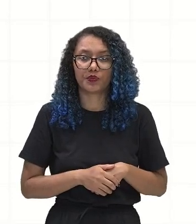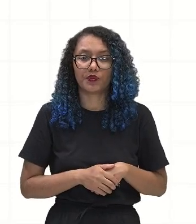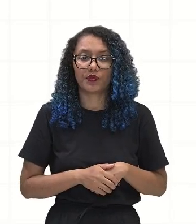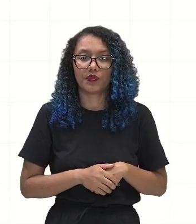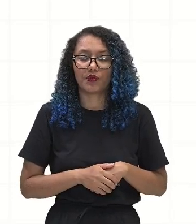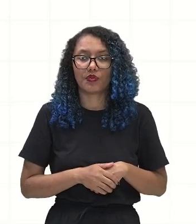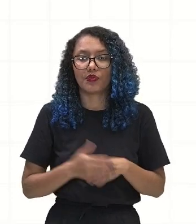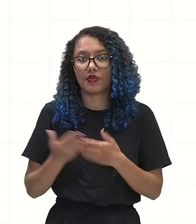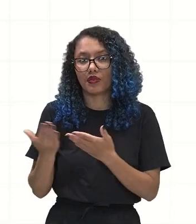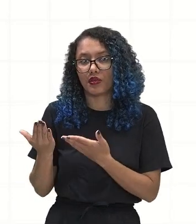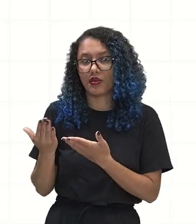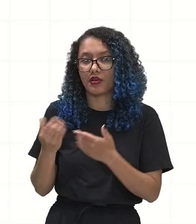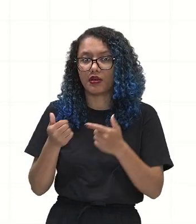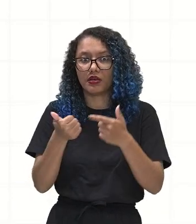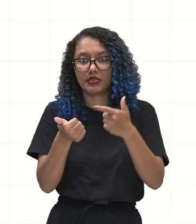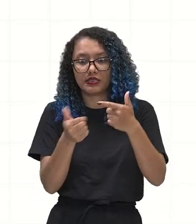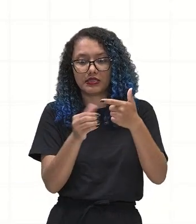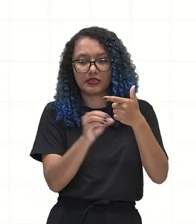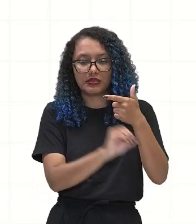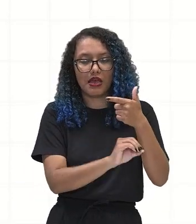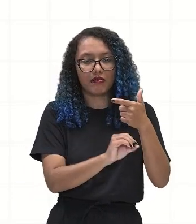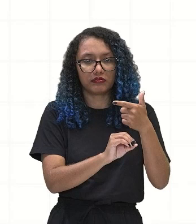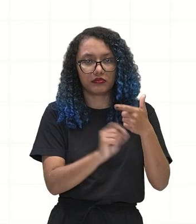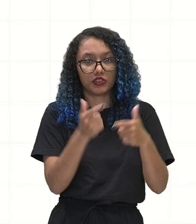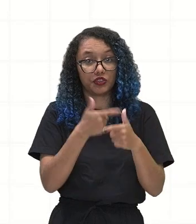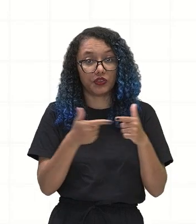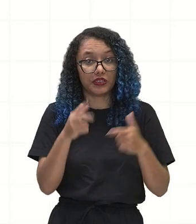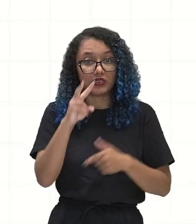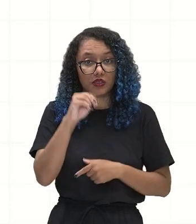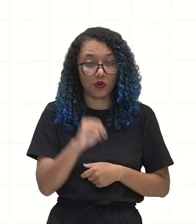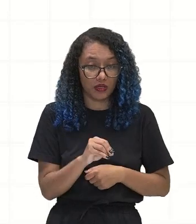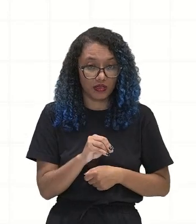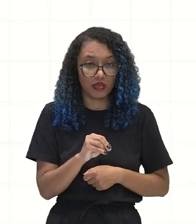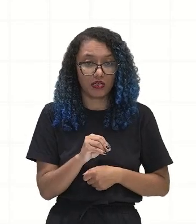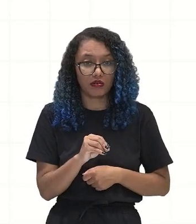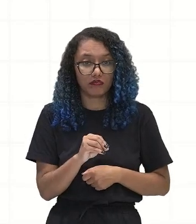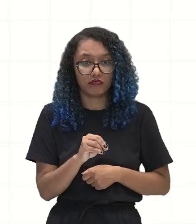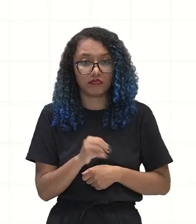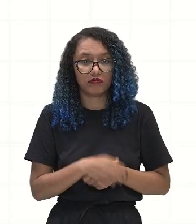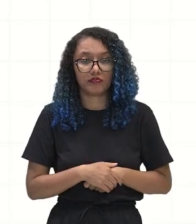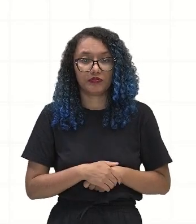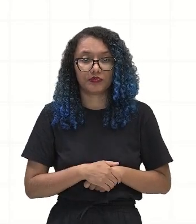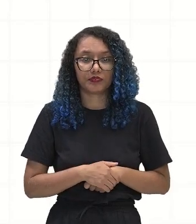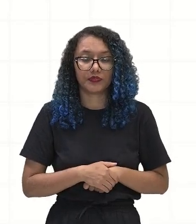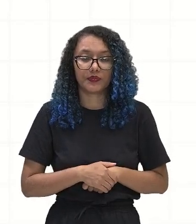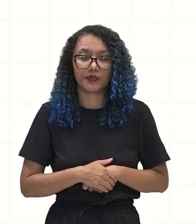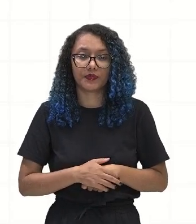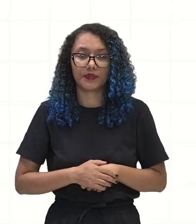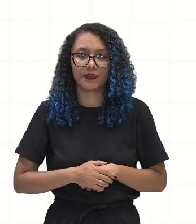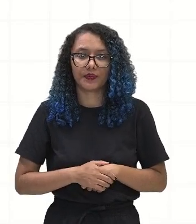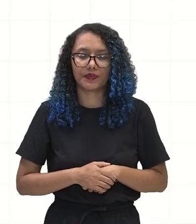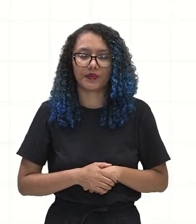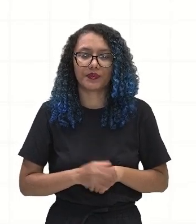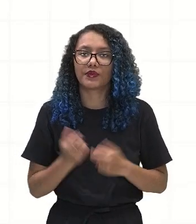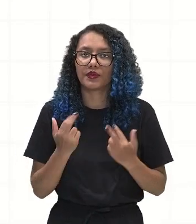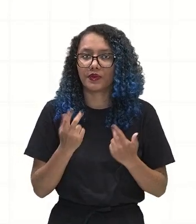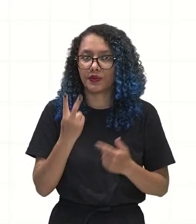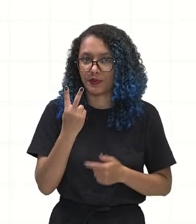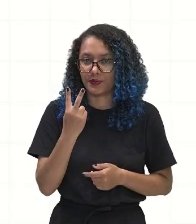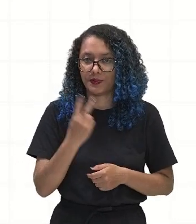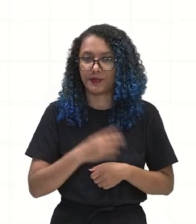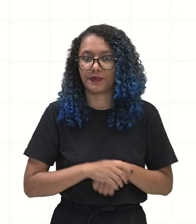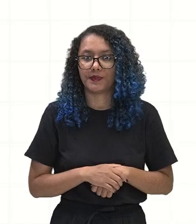100 dividido por 50, tá? Coisinha aqui da divisão, é o